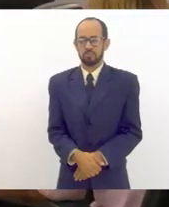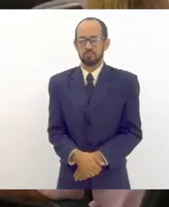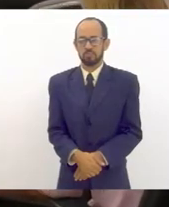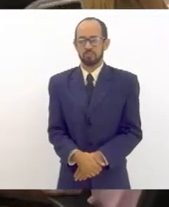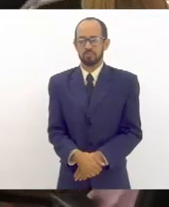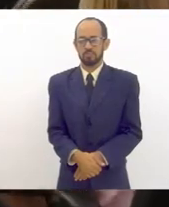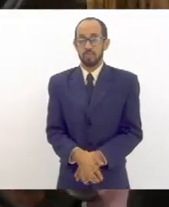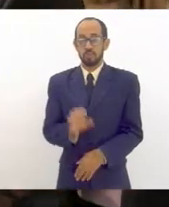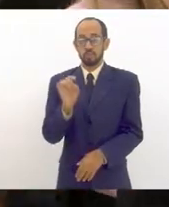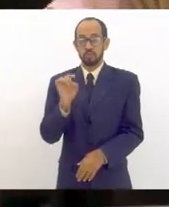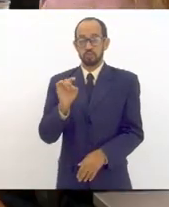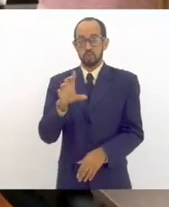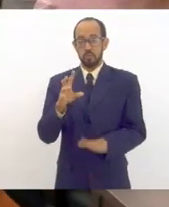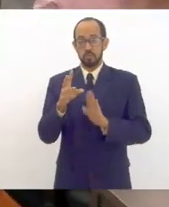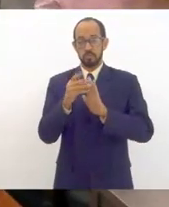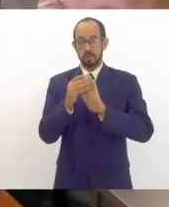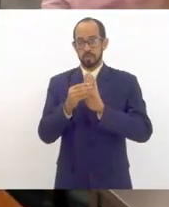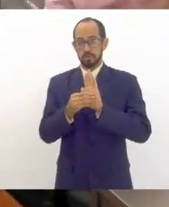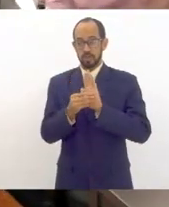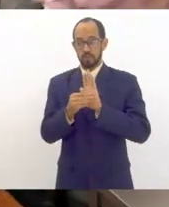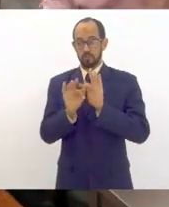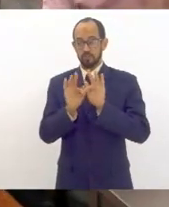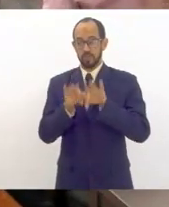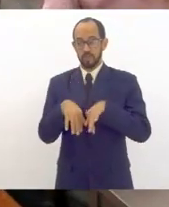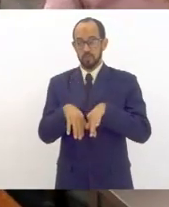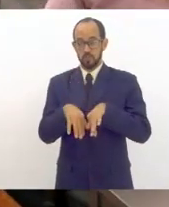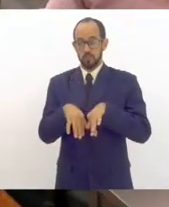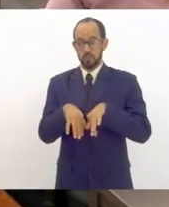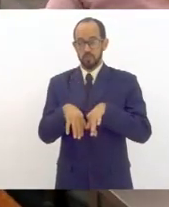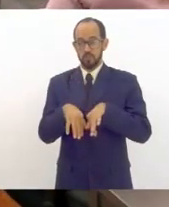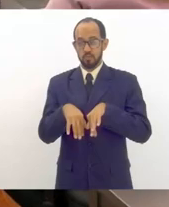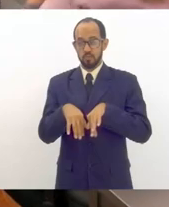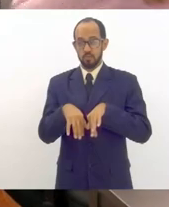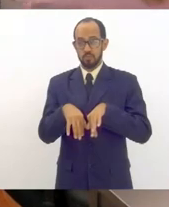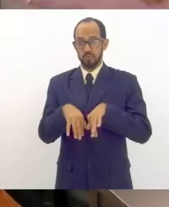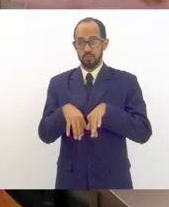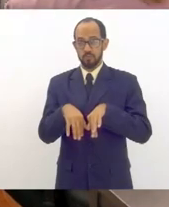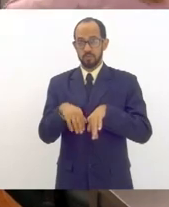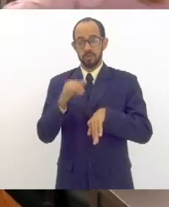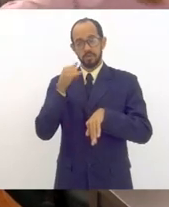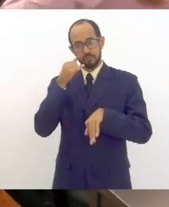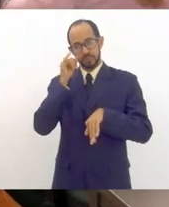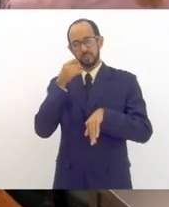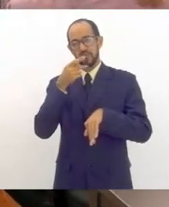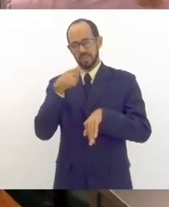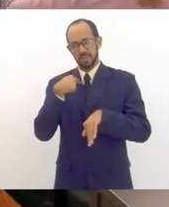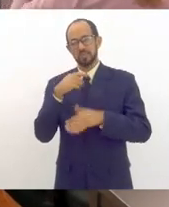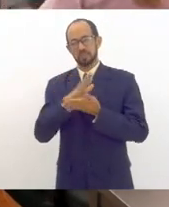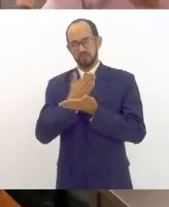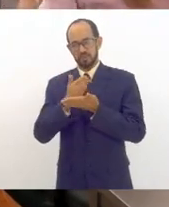permite, como quer. Só para registrar para o final, para não dizer que eu sou chato.